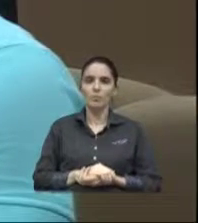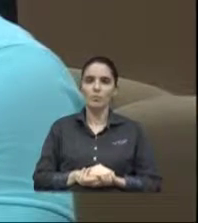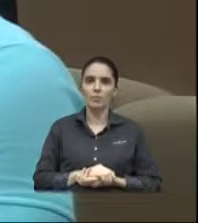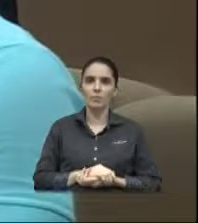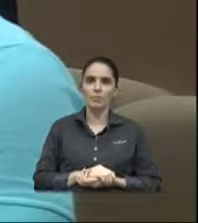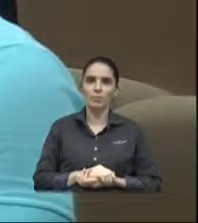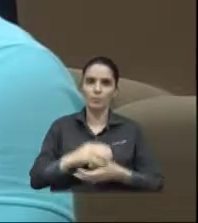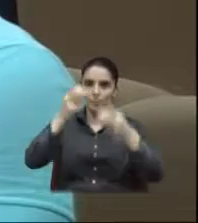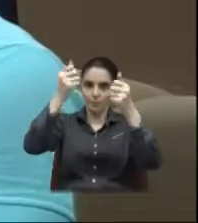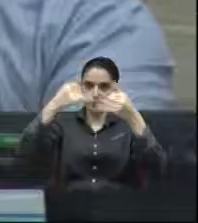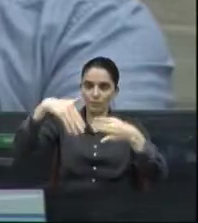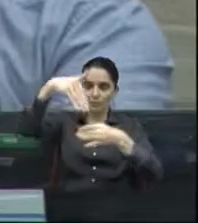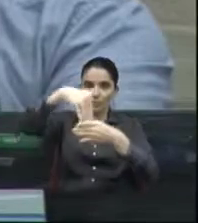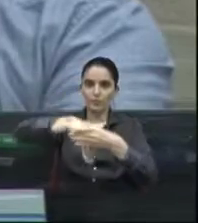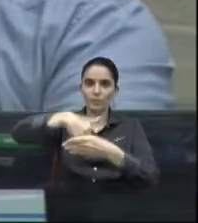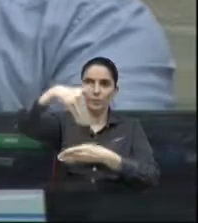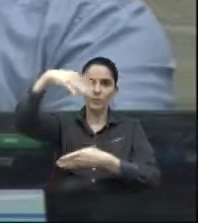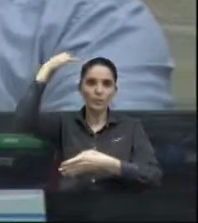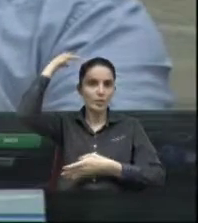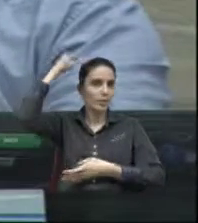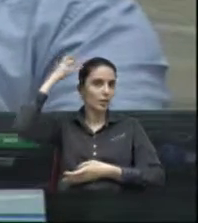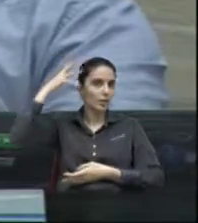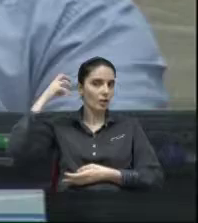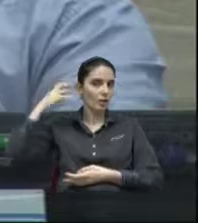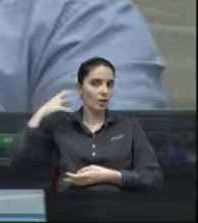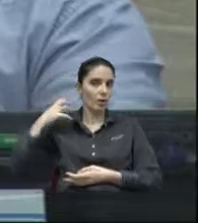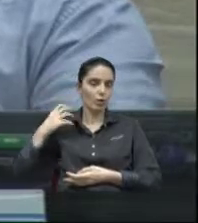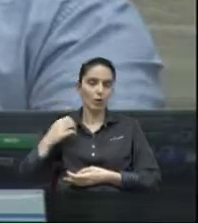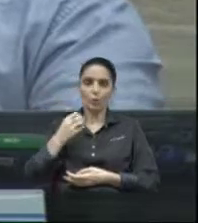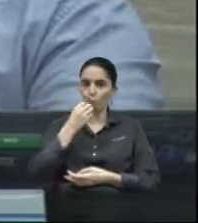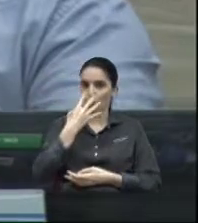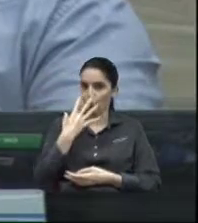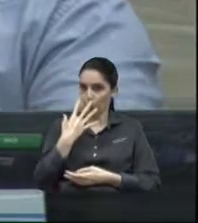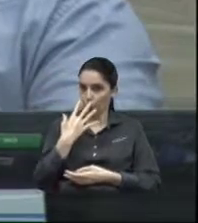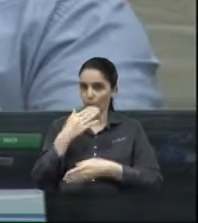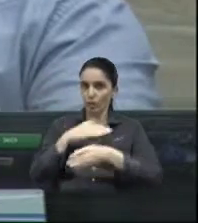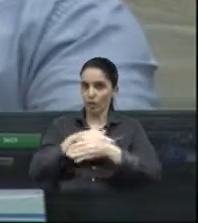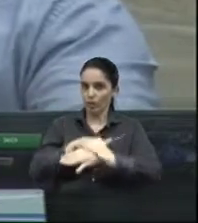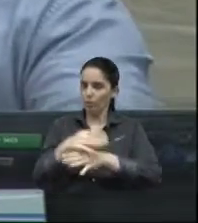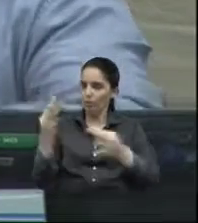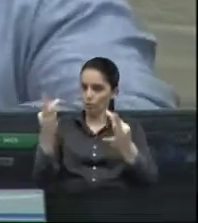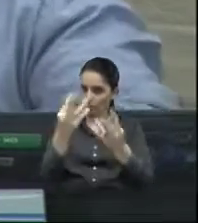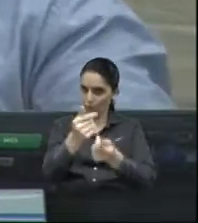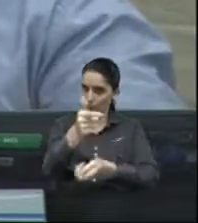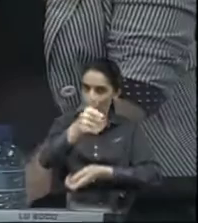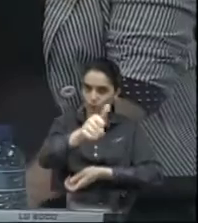Para justificar o voto, vereadora Lubogo. Boa noite a todos novamente.